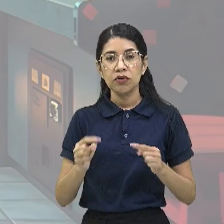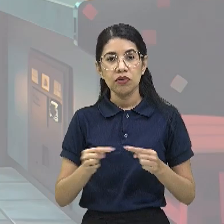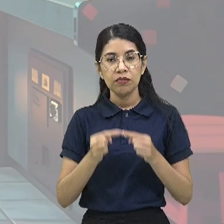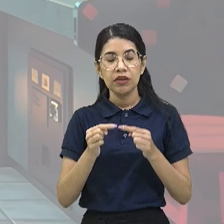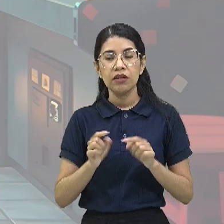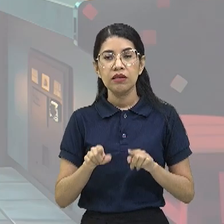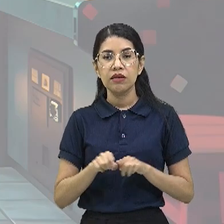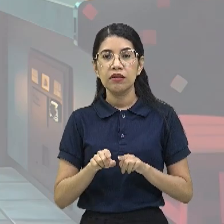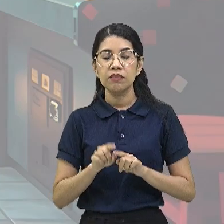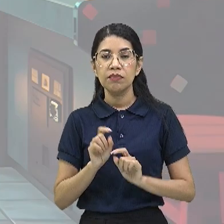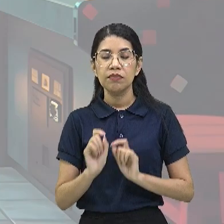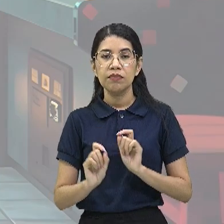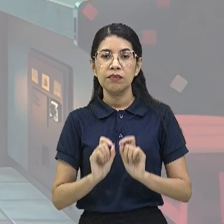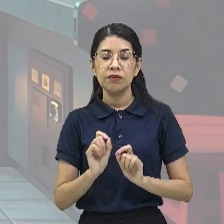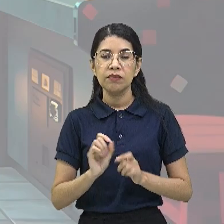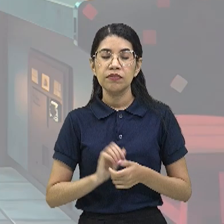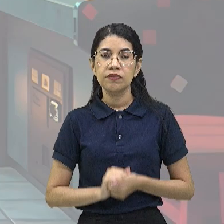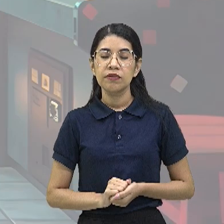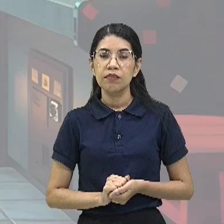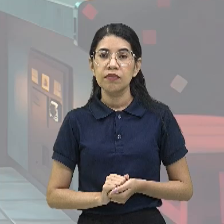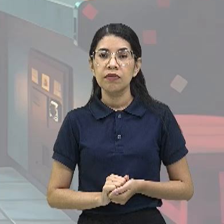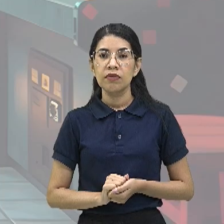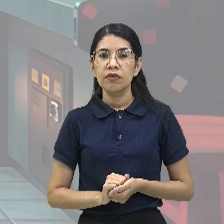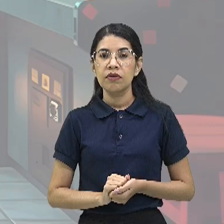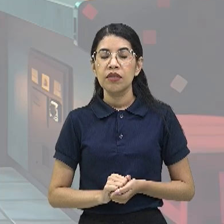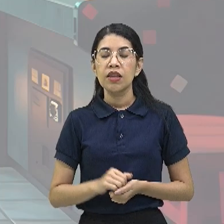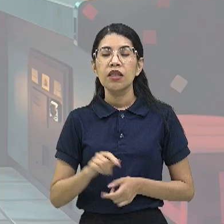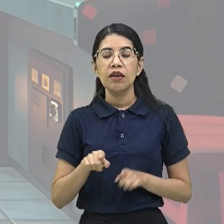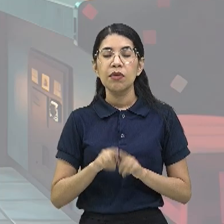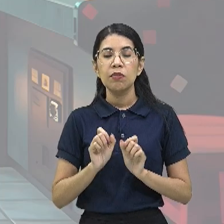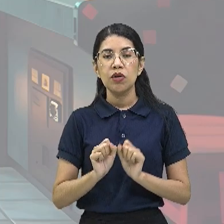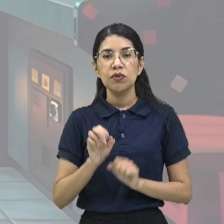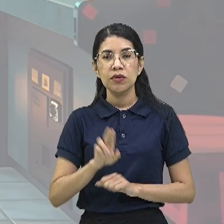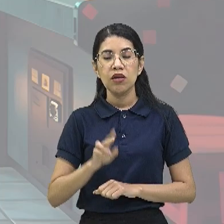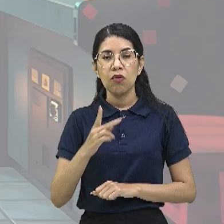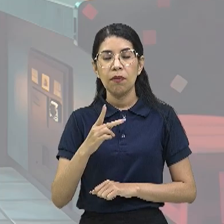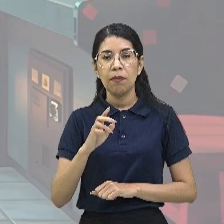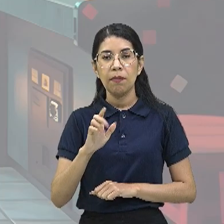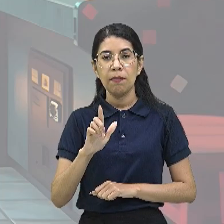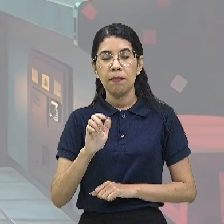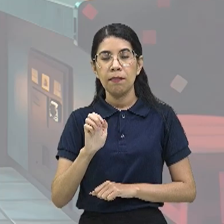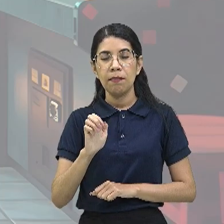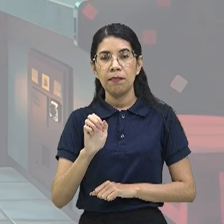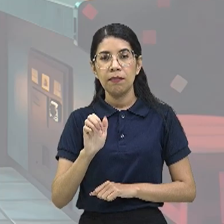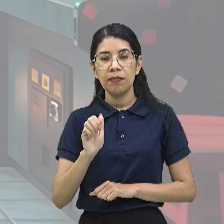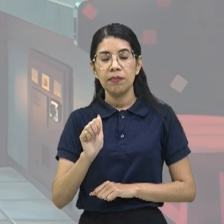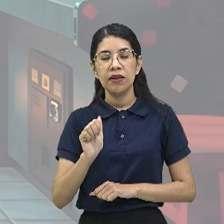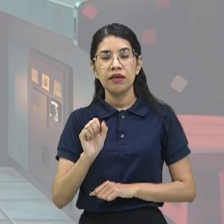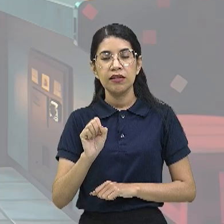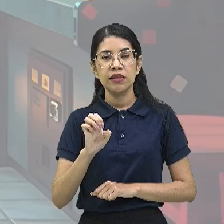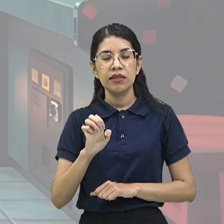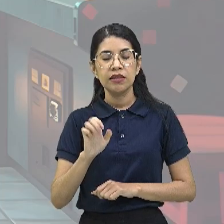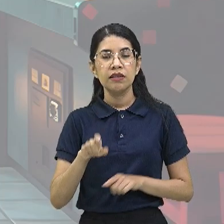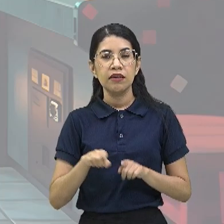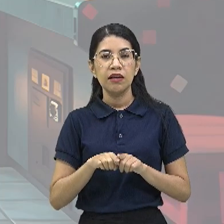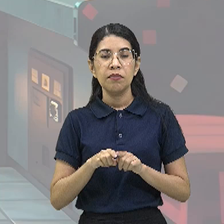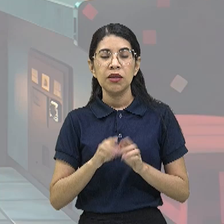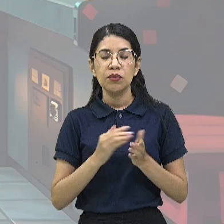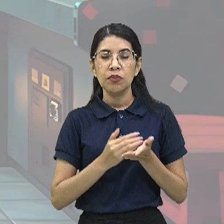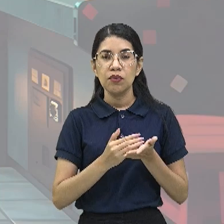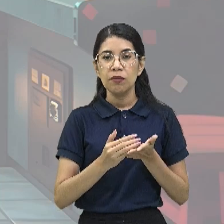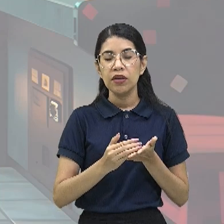pessoal, a palavra please, tá bom? Pode colocar o please lá no